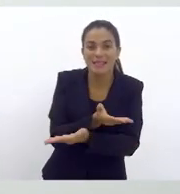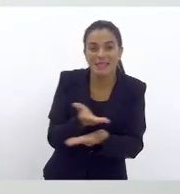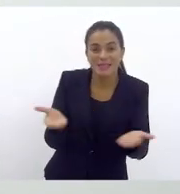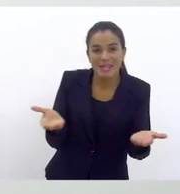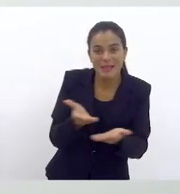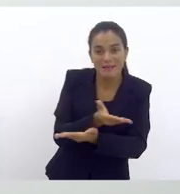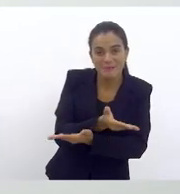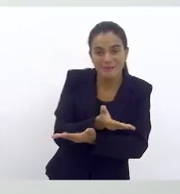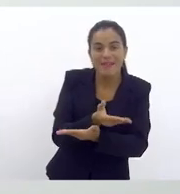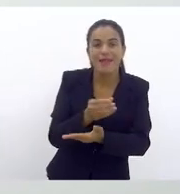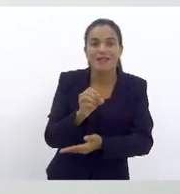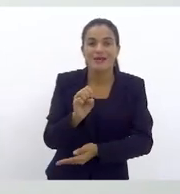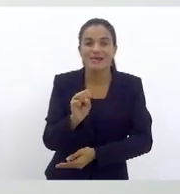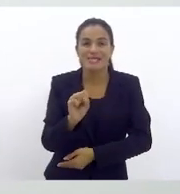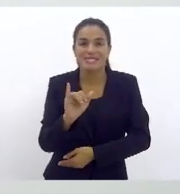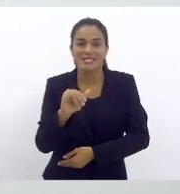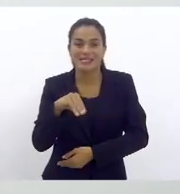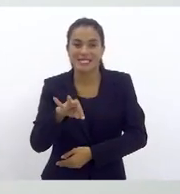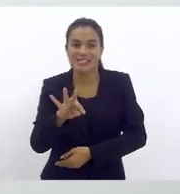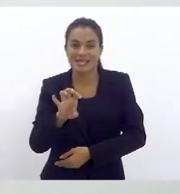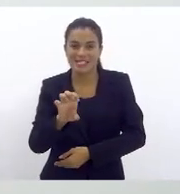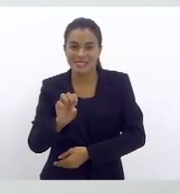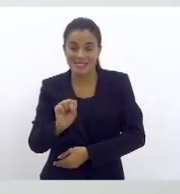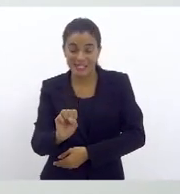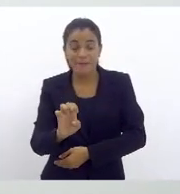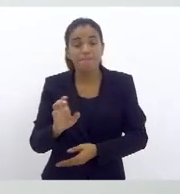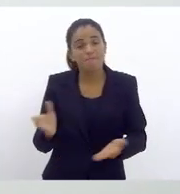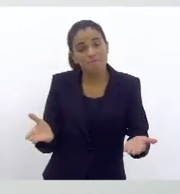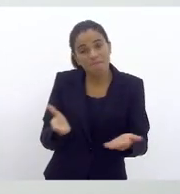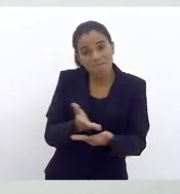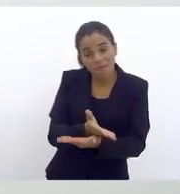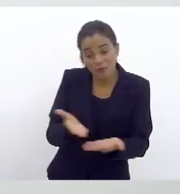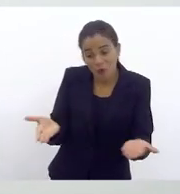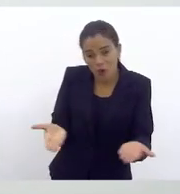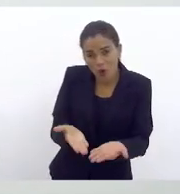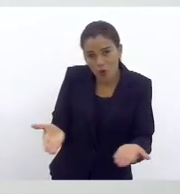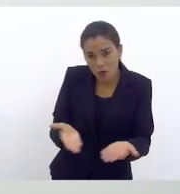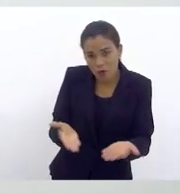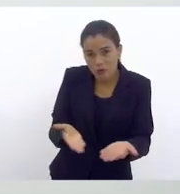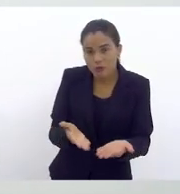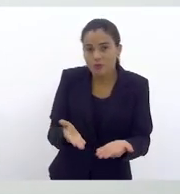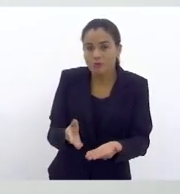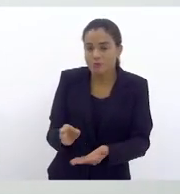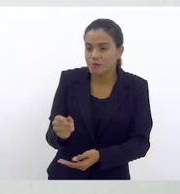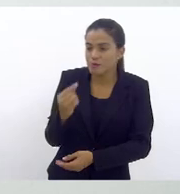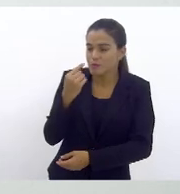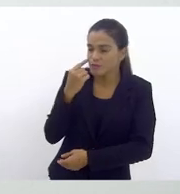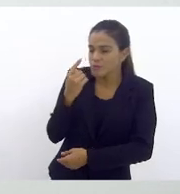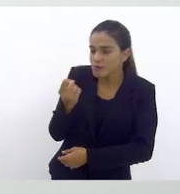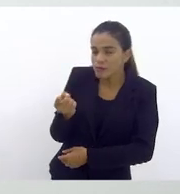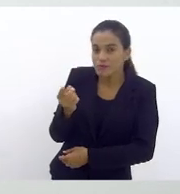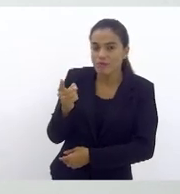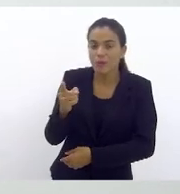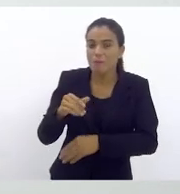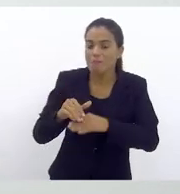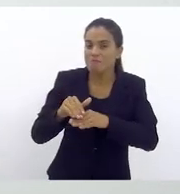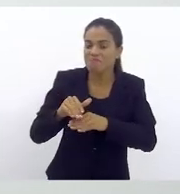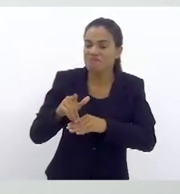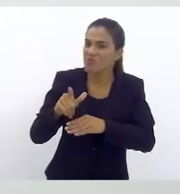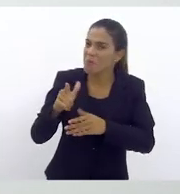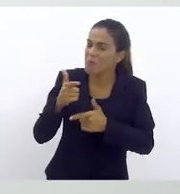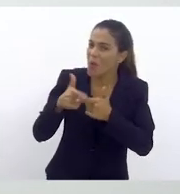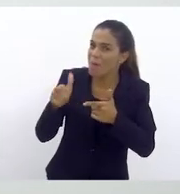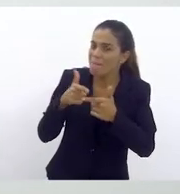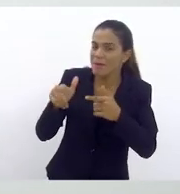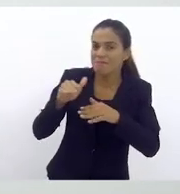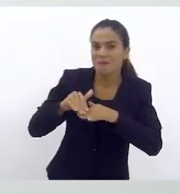síntese se a gente está vendo que hoje é um dos gargalos mais importantes não é